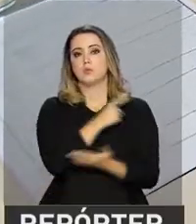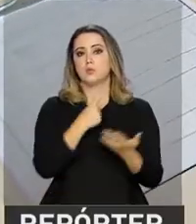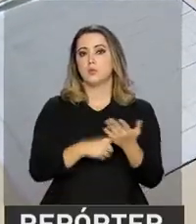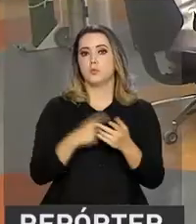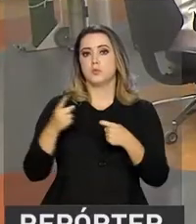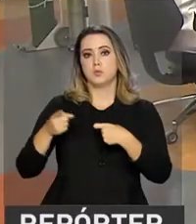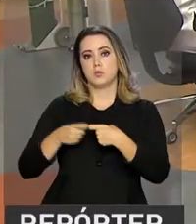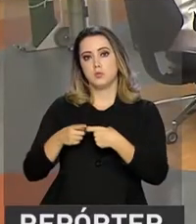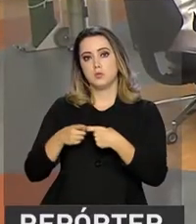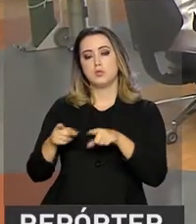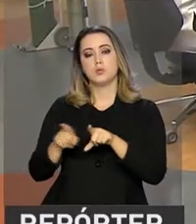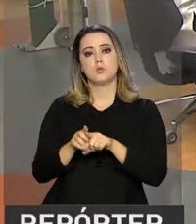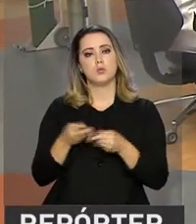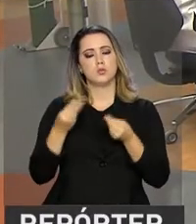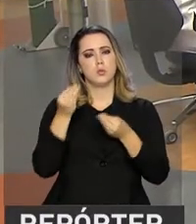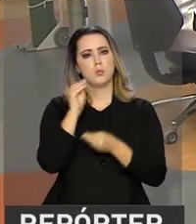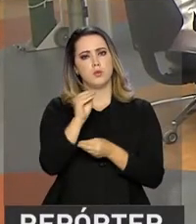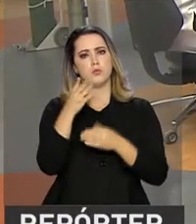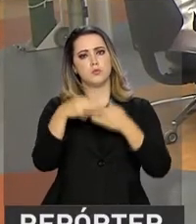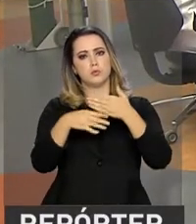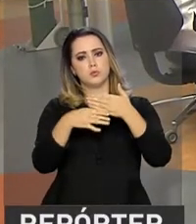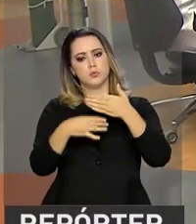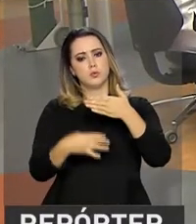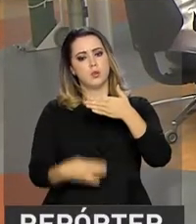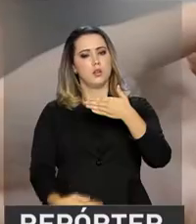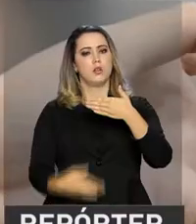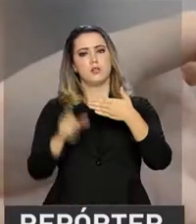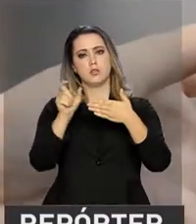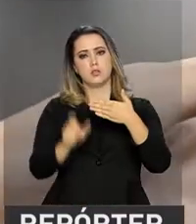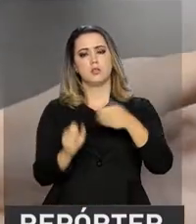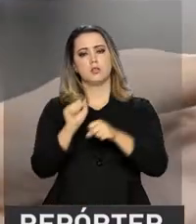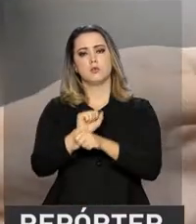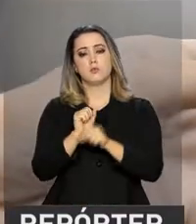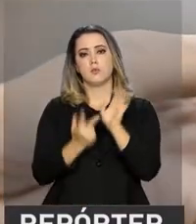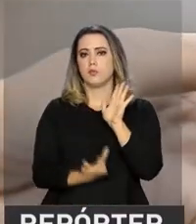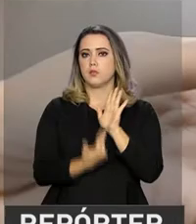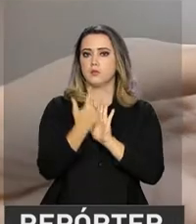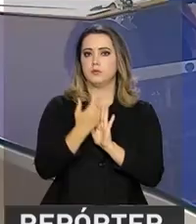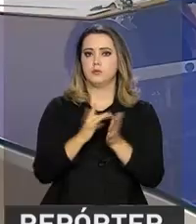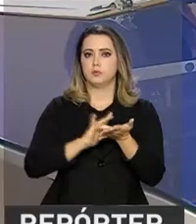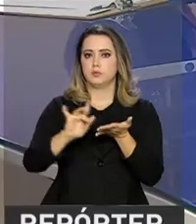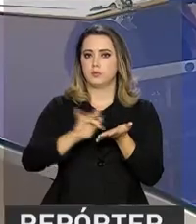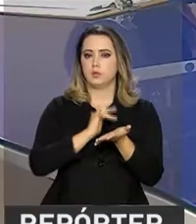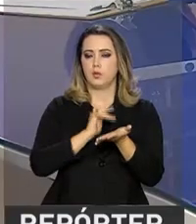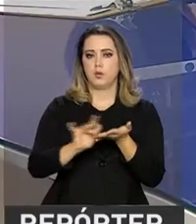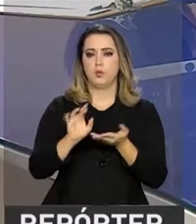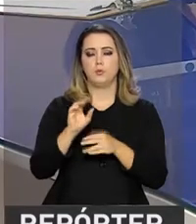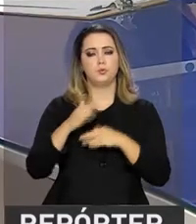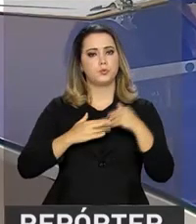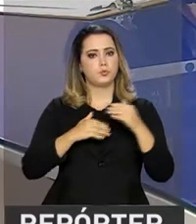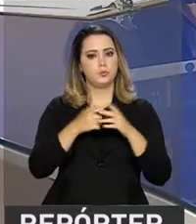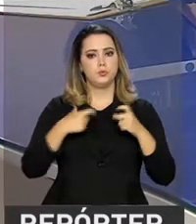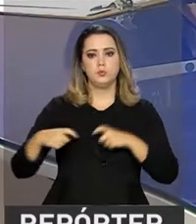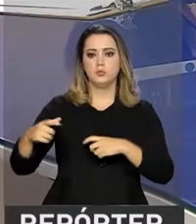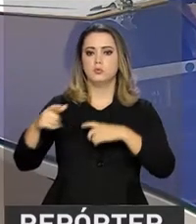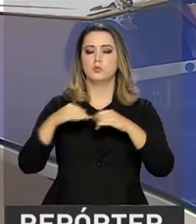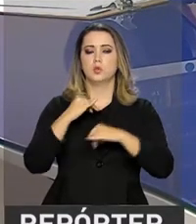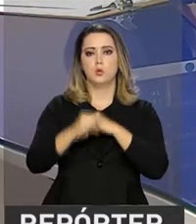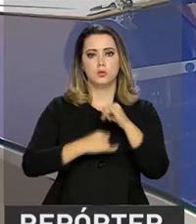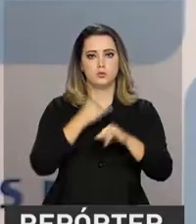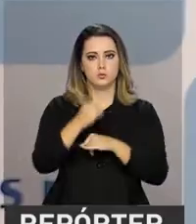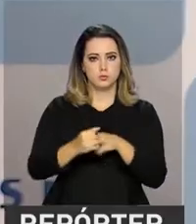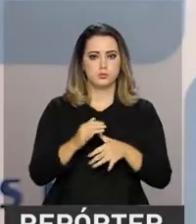consultas e acompanhar a lista de espera para cirurgia nos seus smartphones ou em qualquer computador conectado à